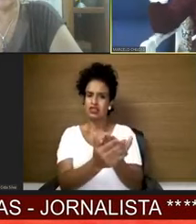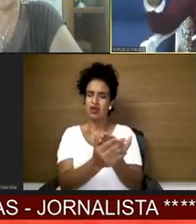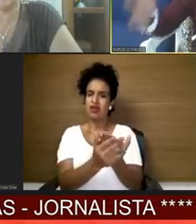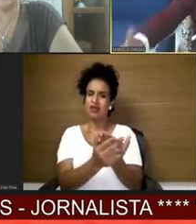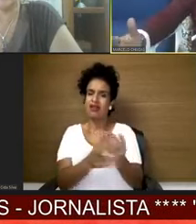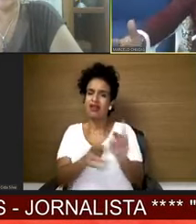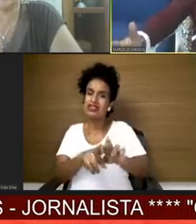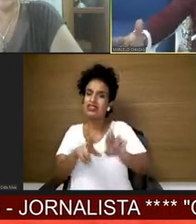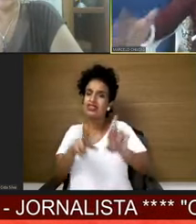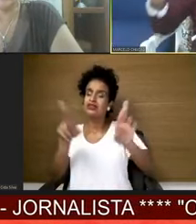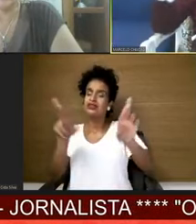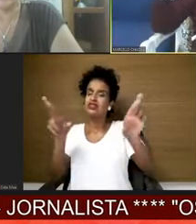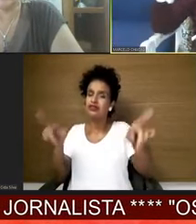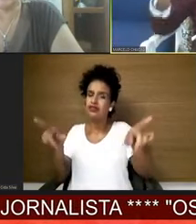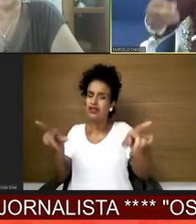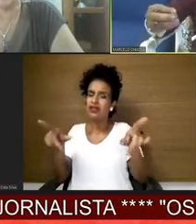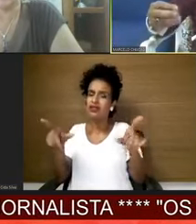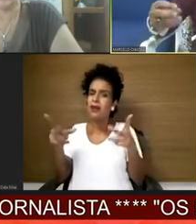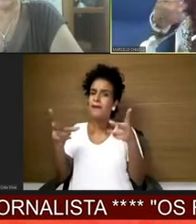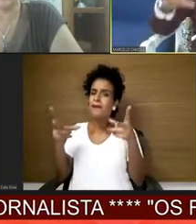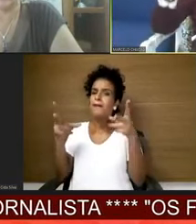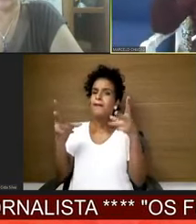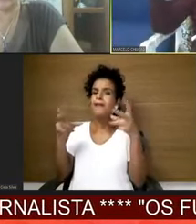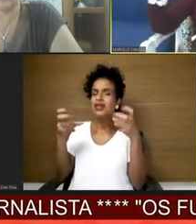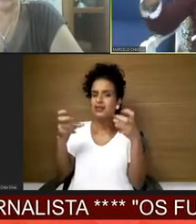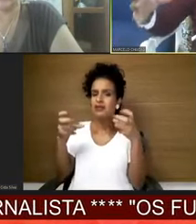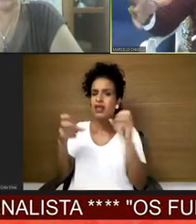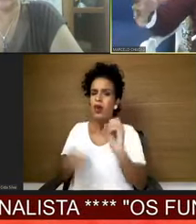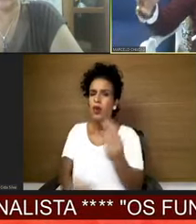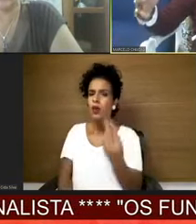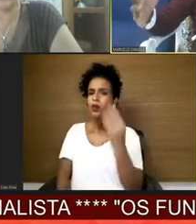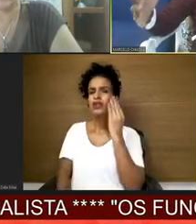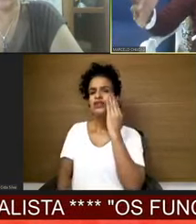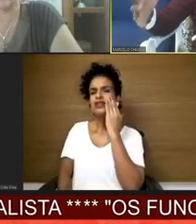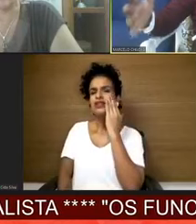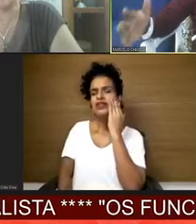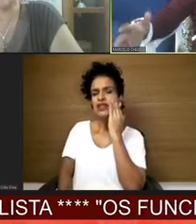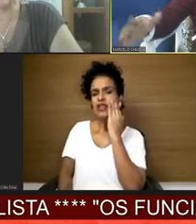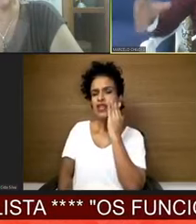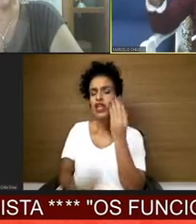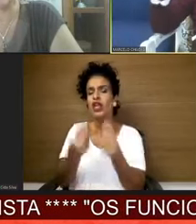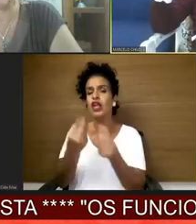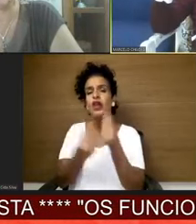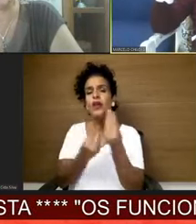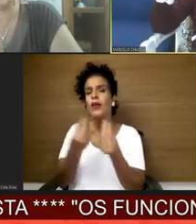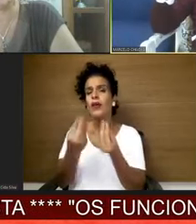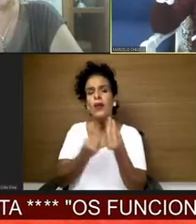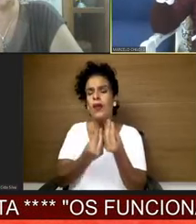menos optar, ou entender qual a melhor lógica de se empregar na relação